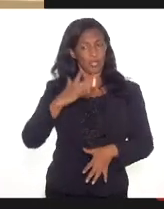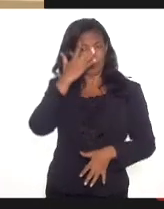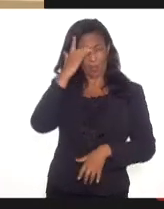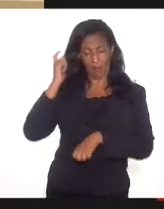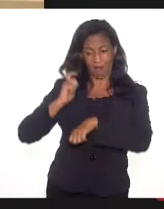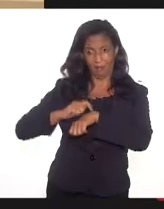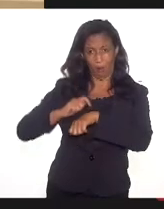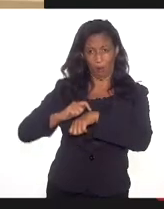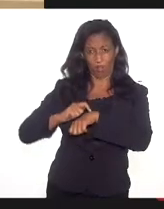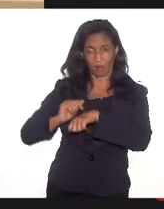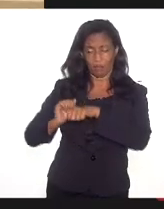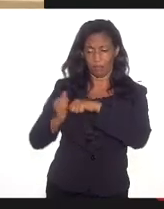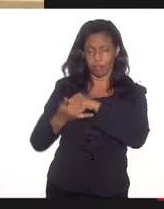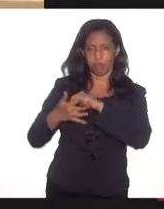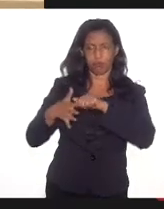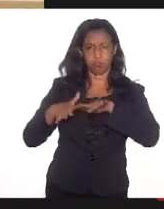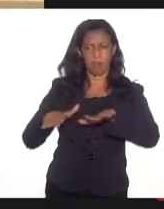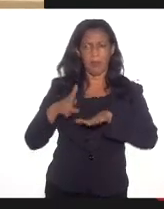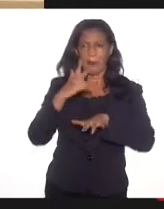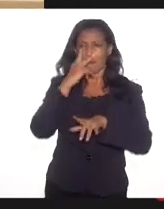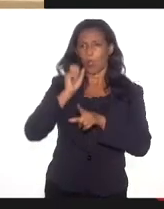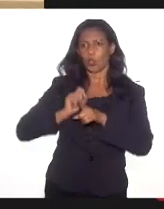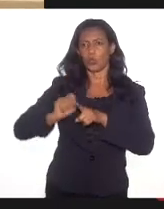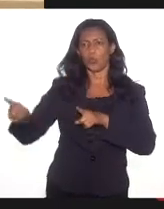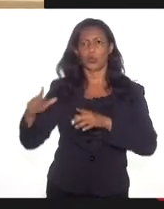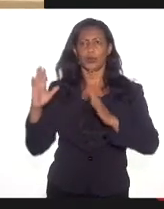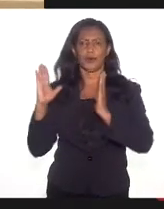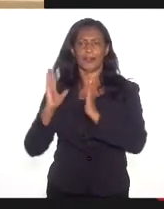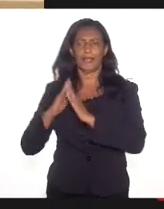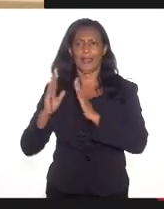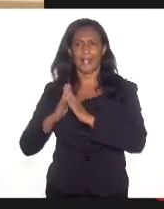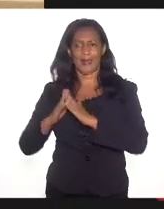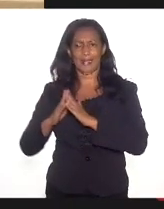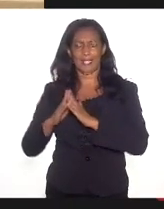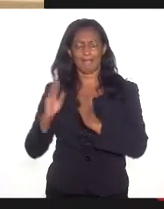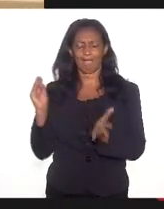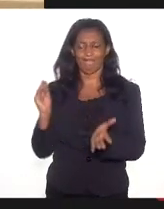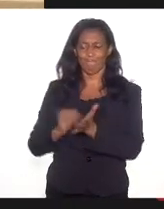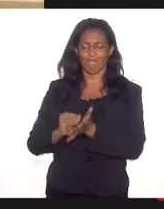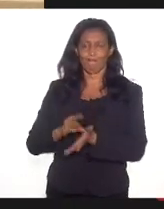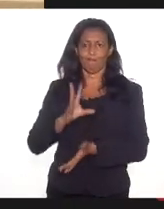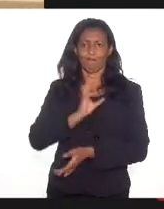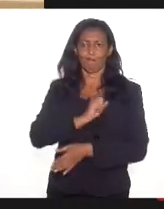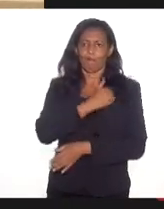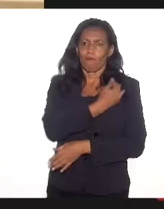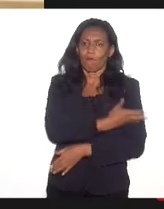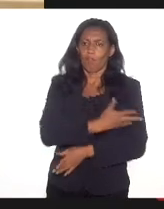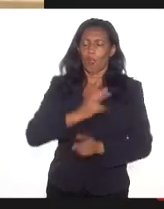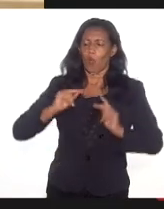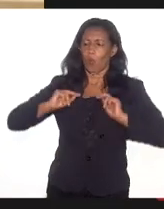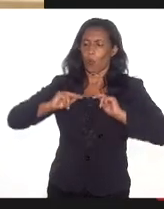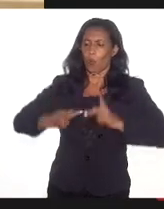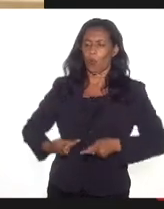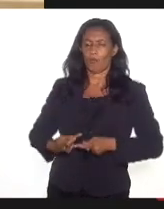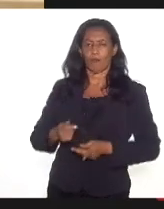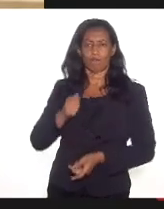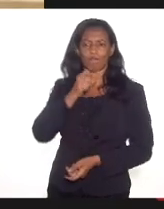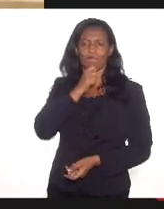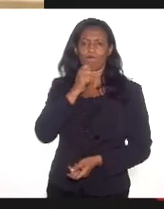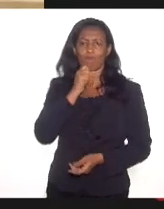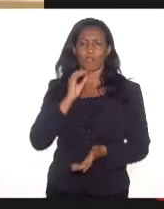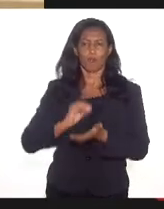na rua isso é seríssimo isso é de uma desumanidade de um desrespeito